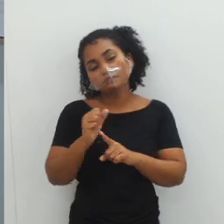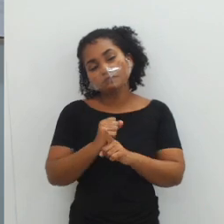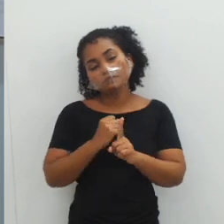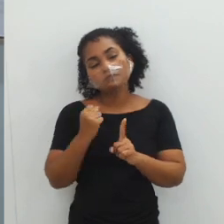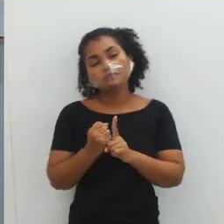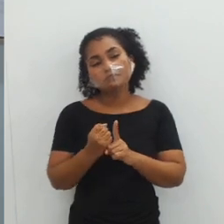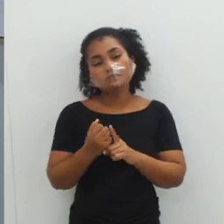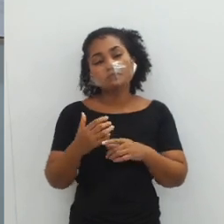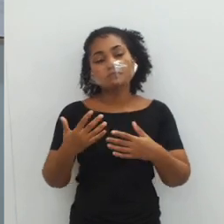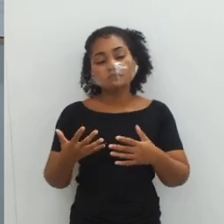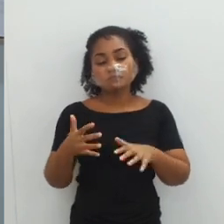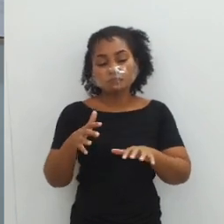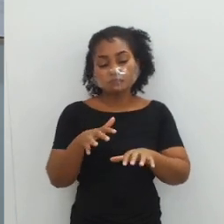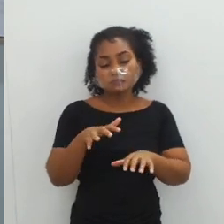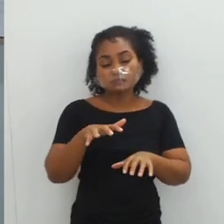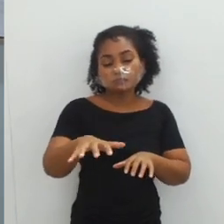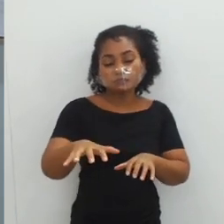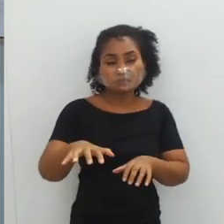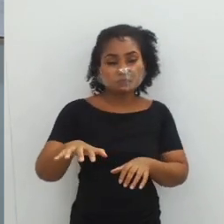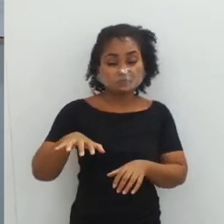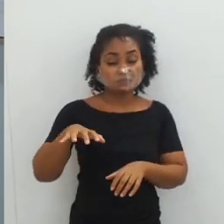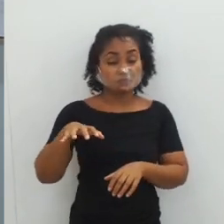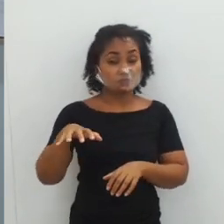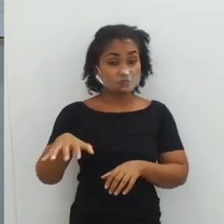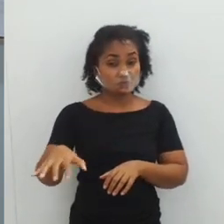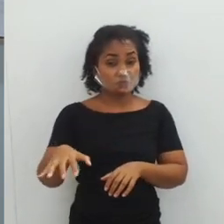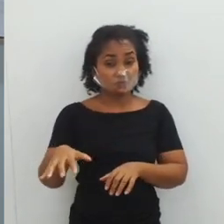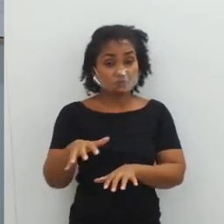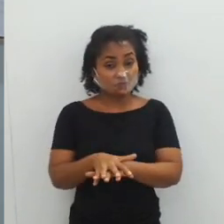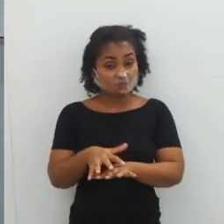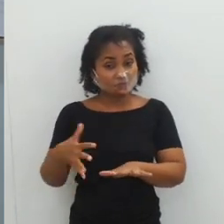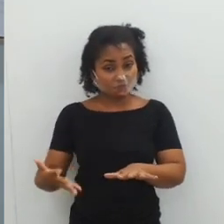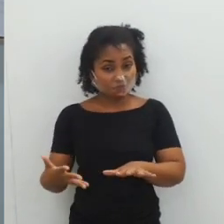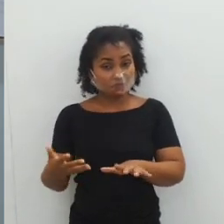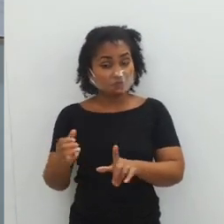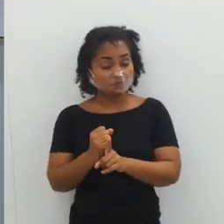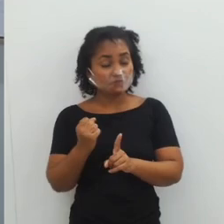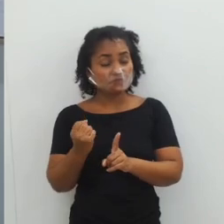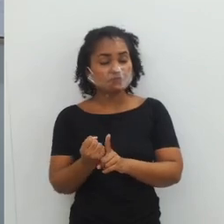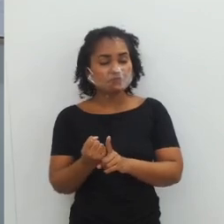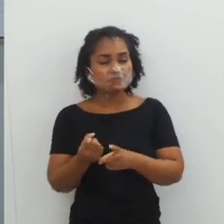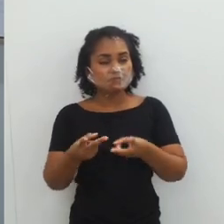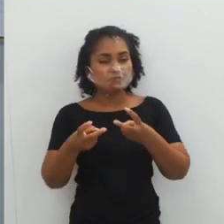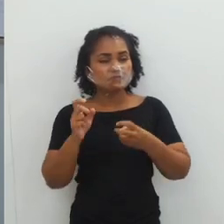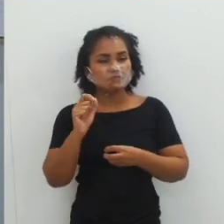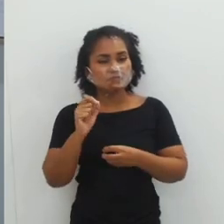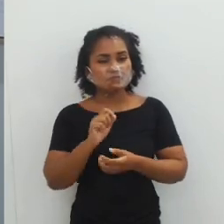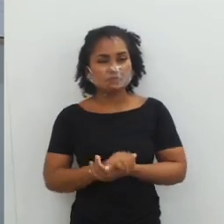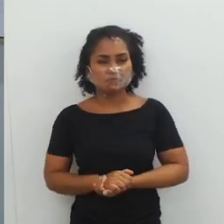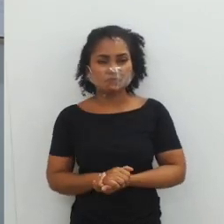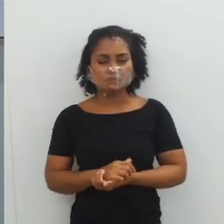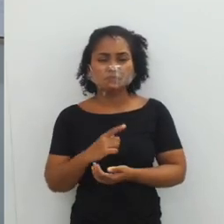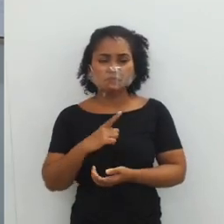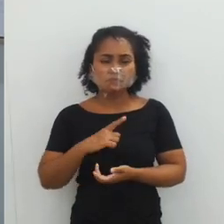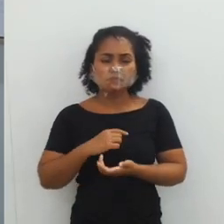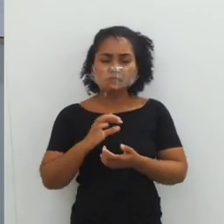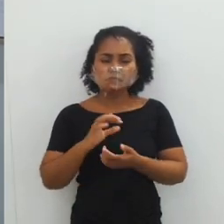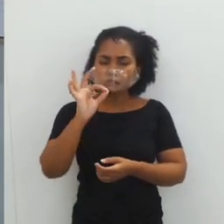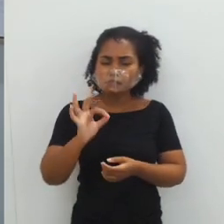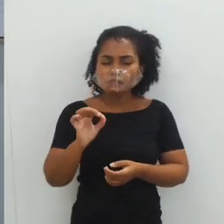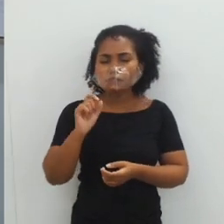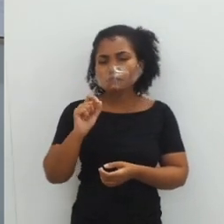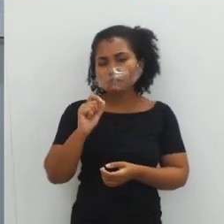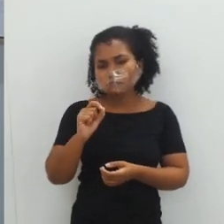gente segrega a mulher, coloca ela parte da população, a gente vai ter aí dados de que